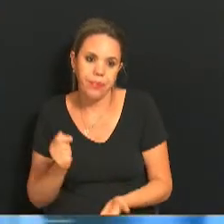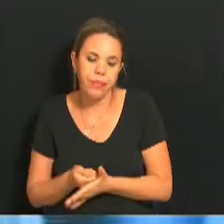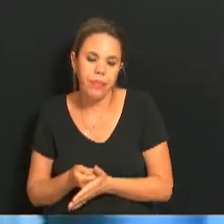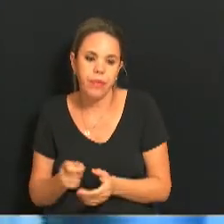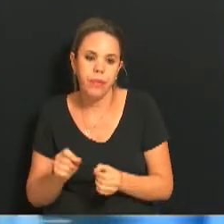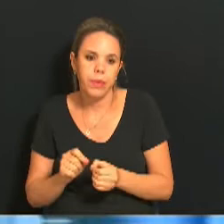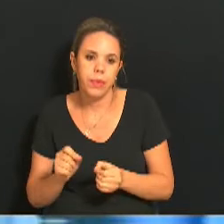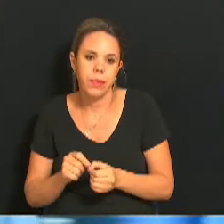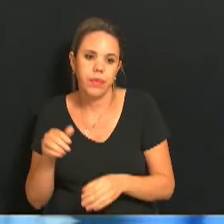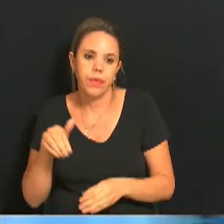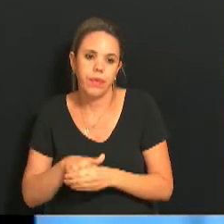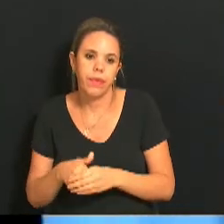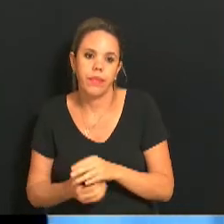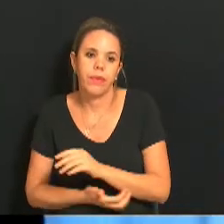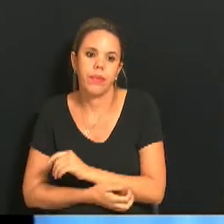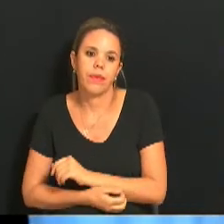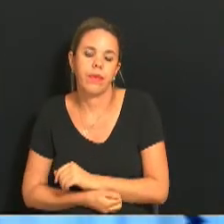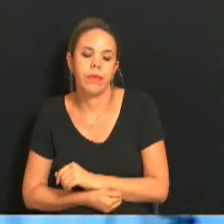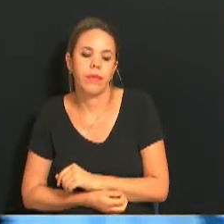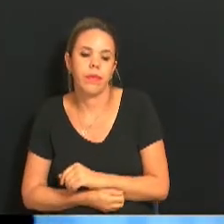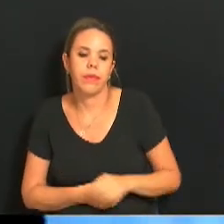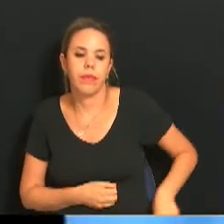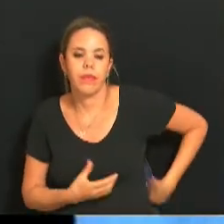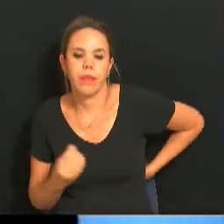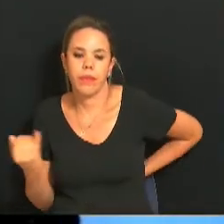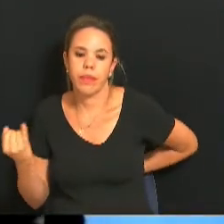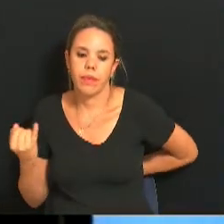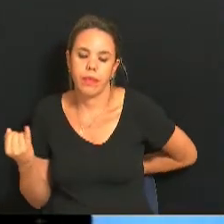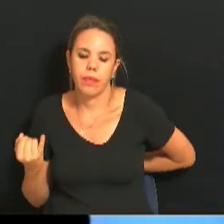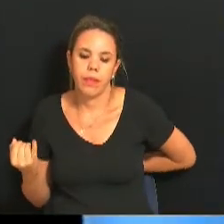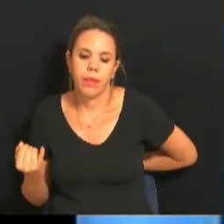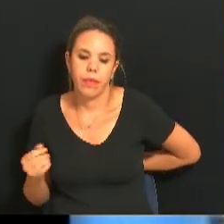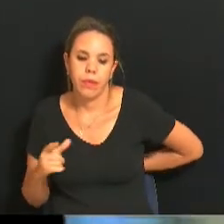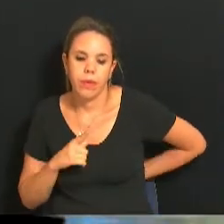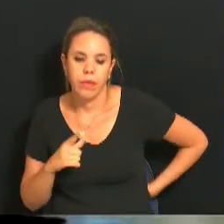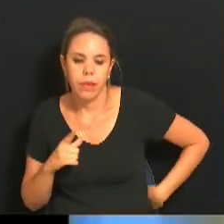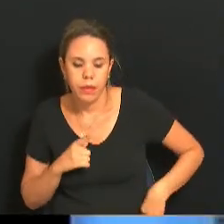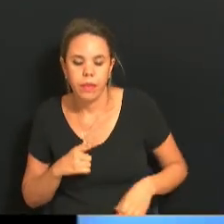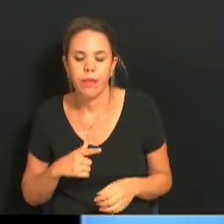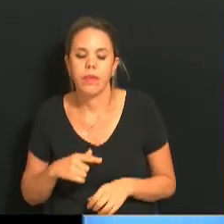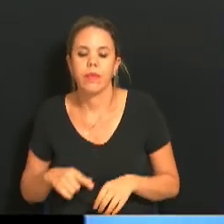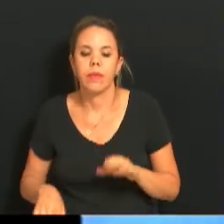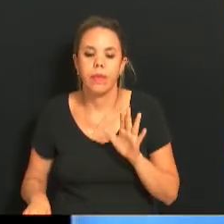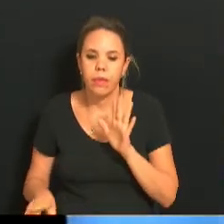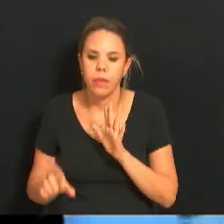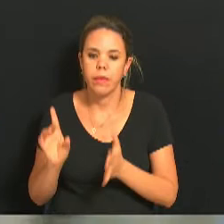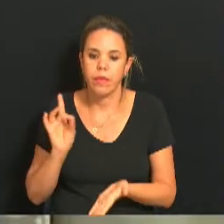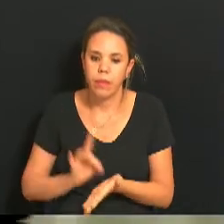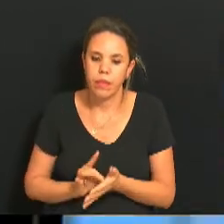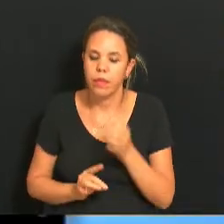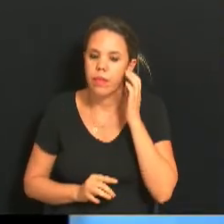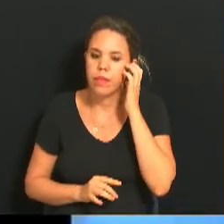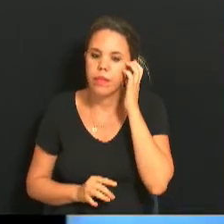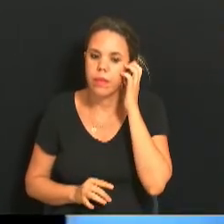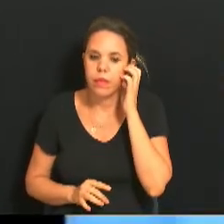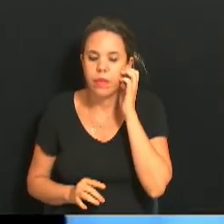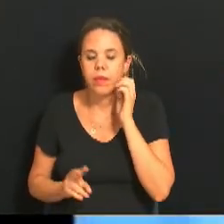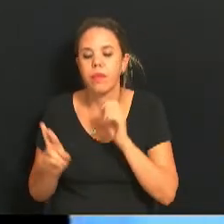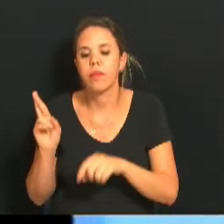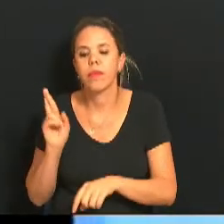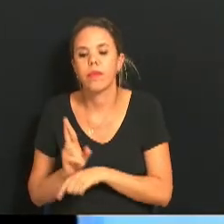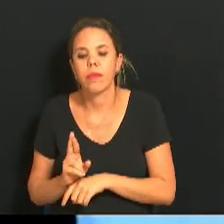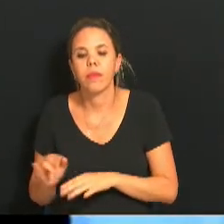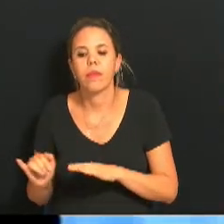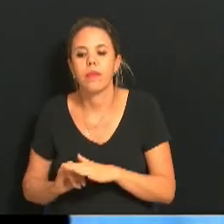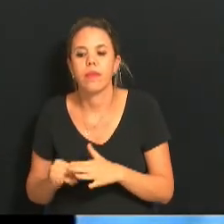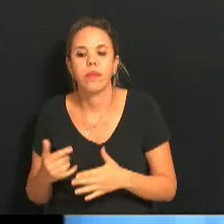eles fazem a vocação então é muito importante que ele tem a legitimidade de estar representando uma entidade